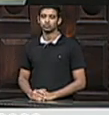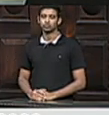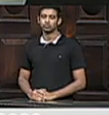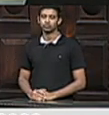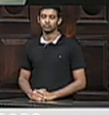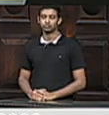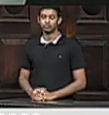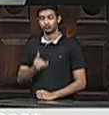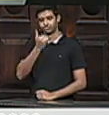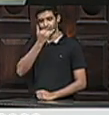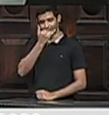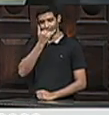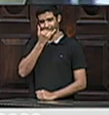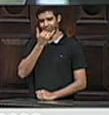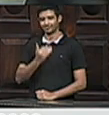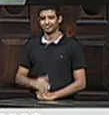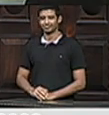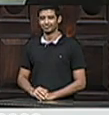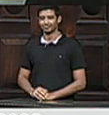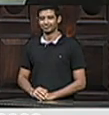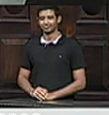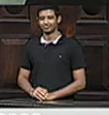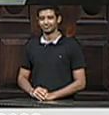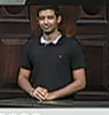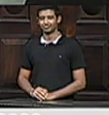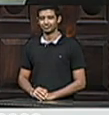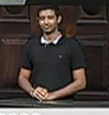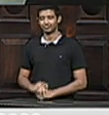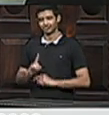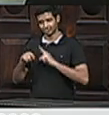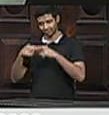Deputado Rosenberg Reis.